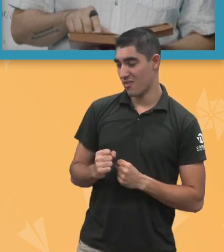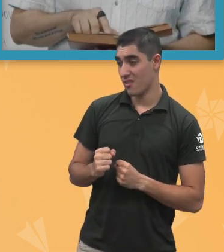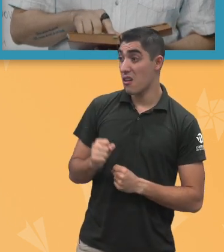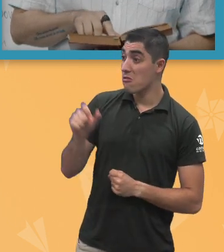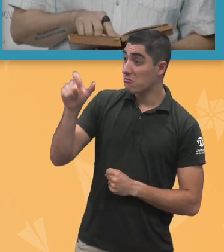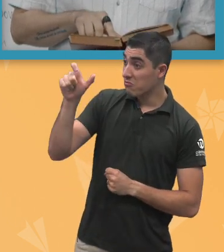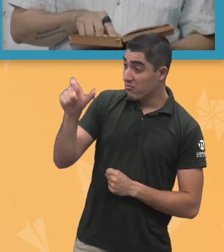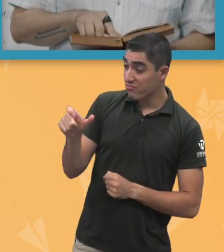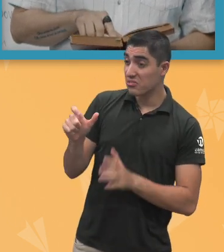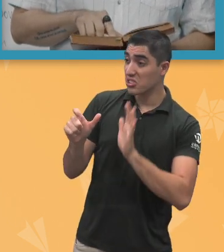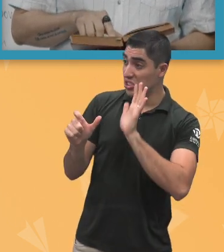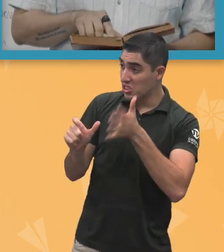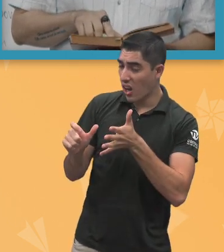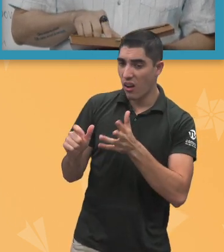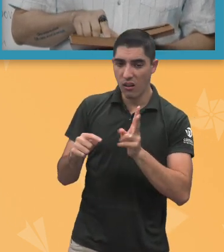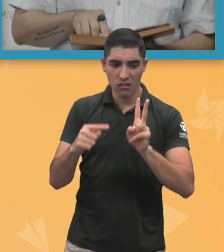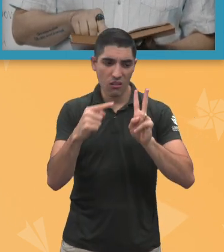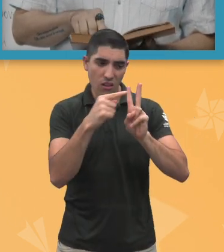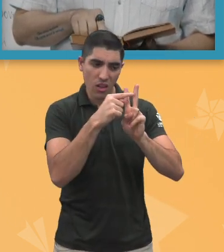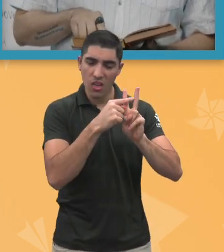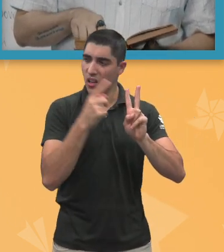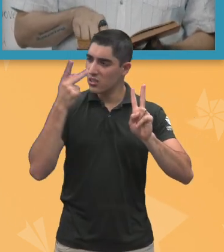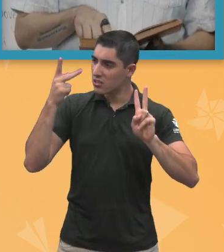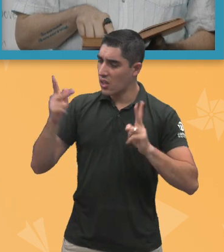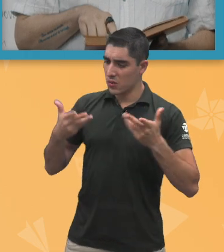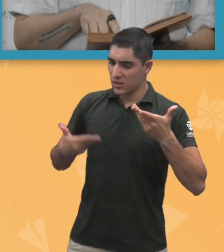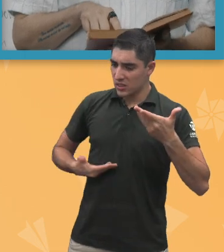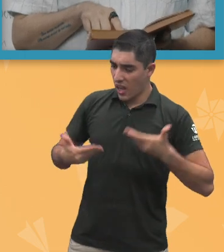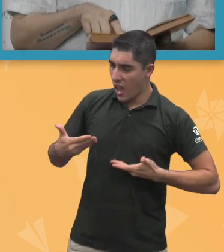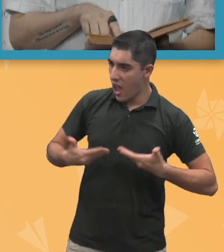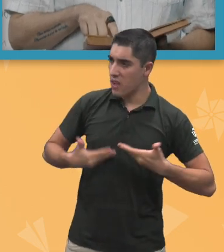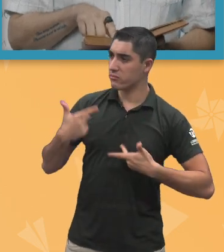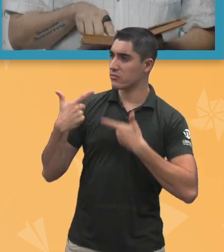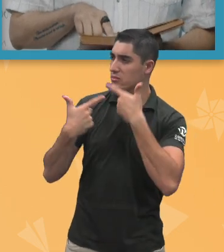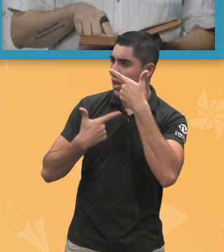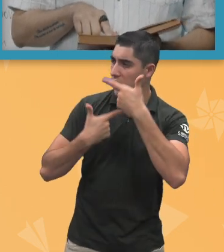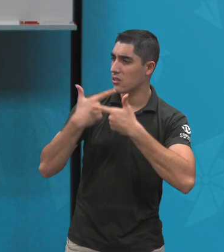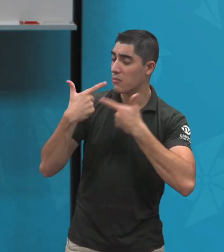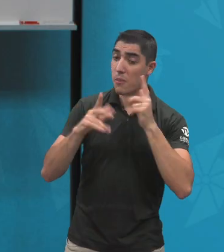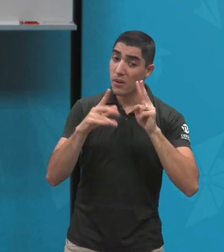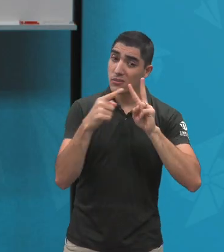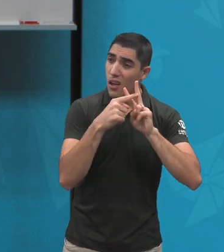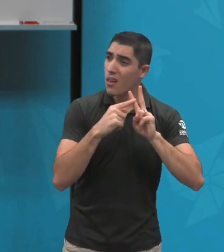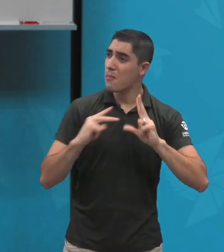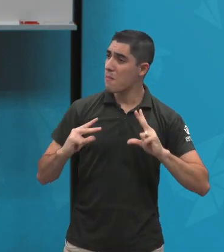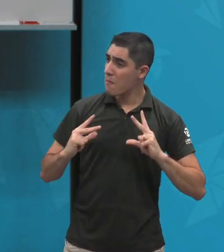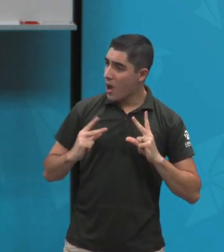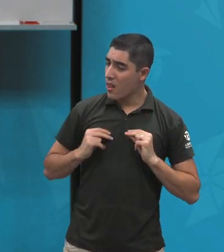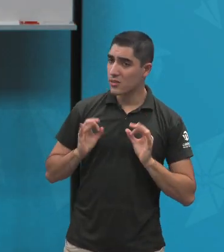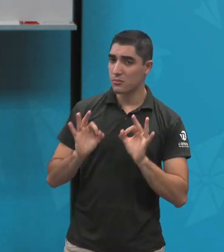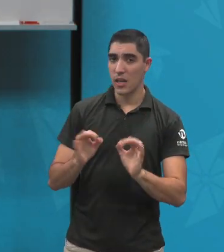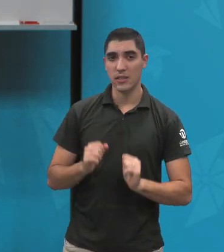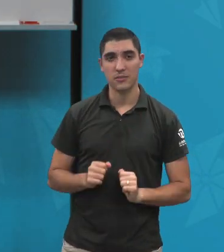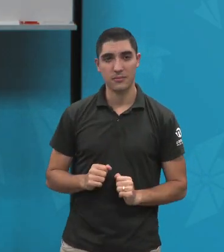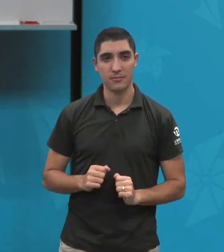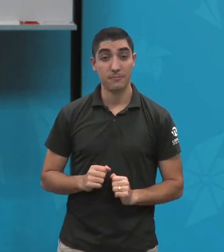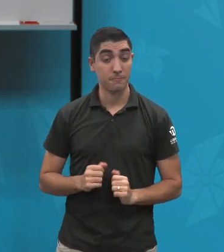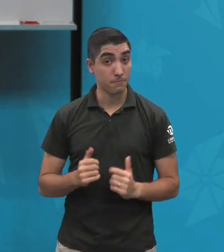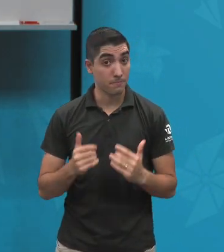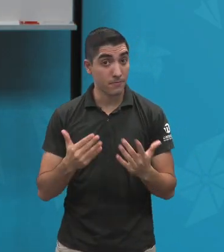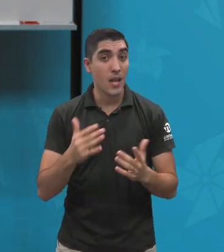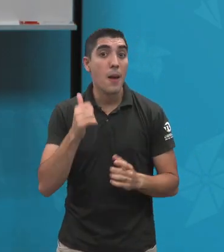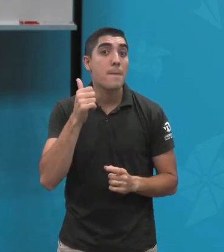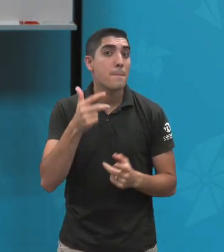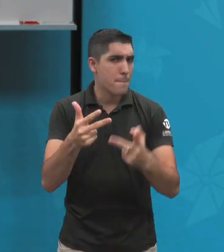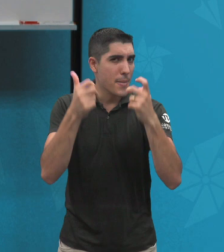um servidor que possui tão grandes méritos. Então ela começa a jogar com o pai no sentido